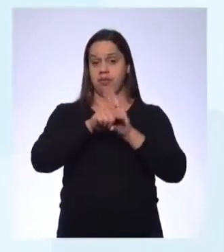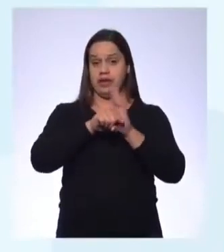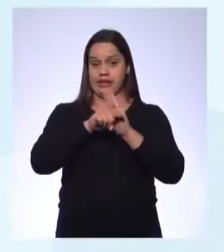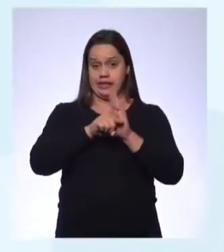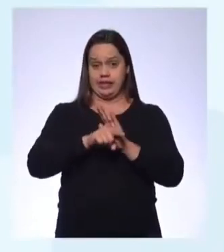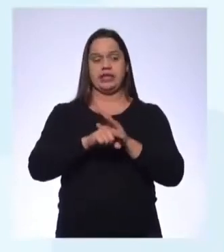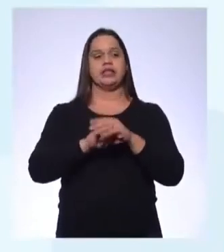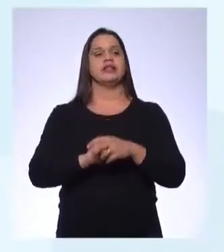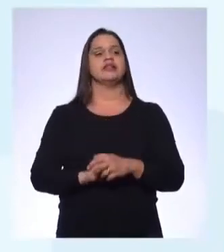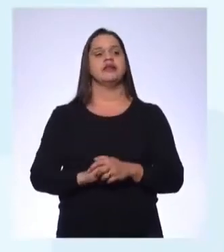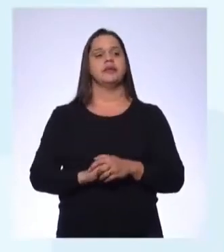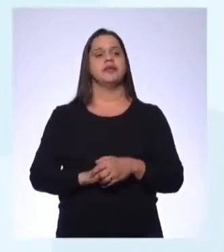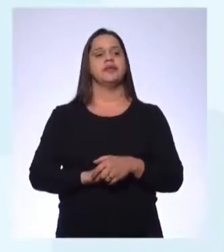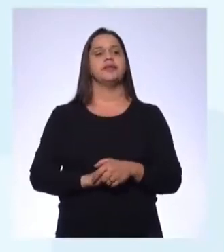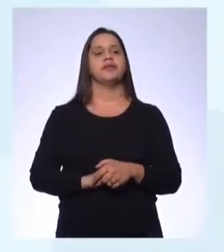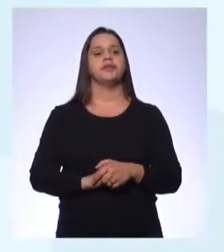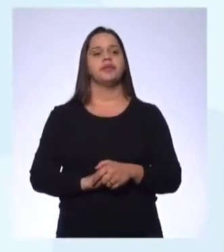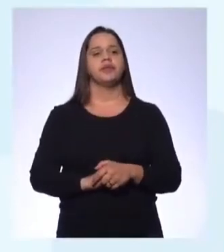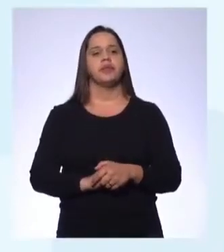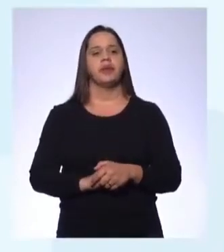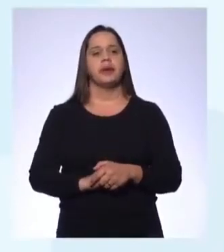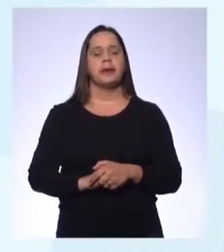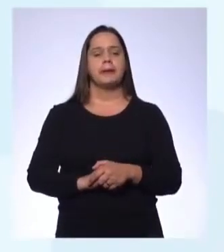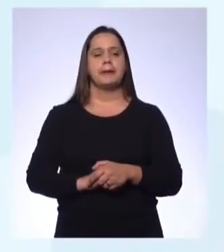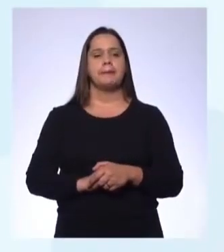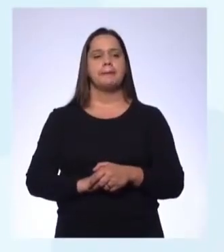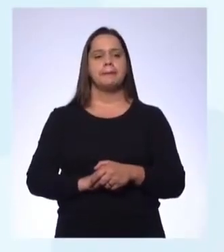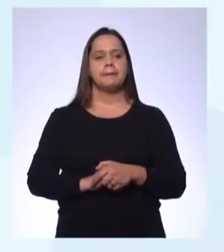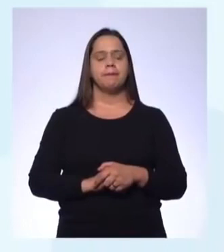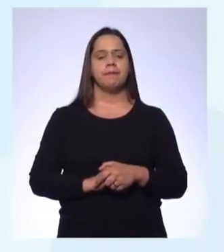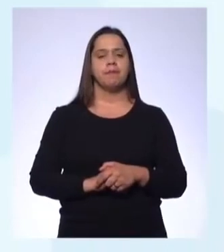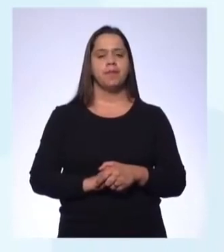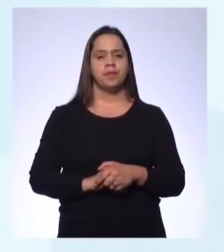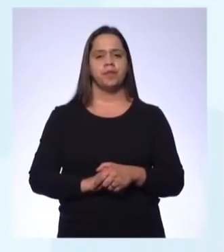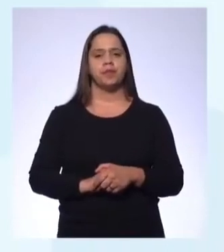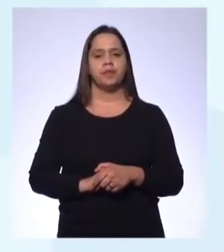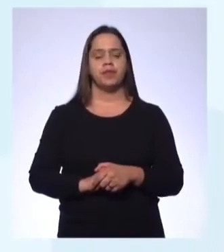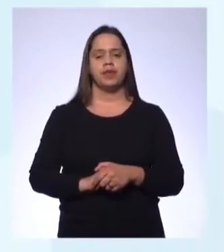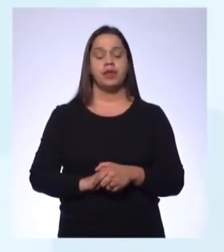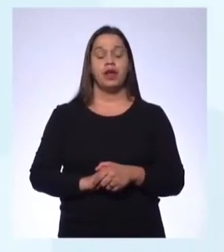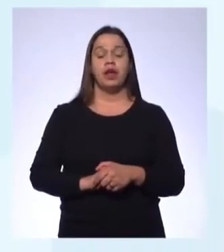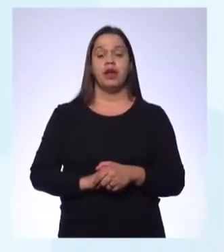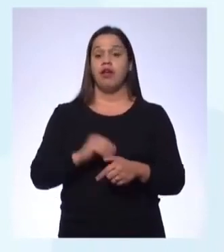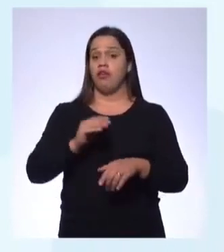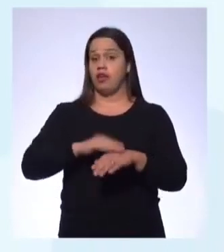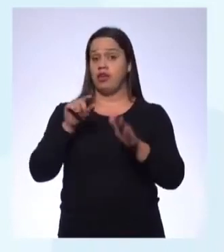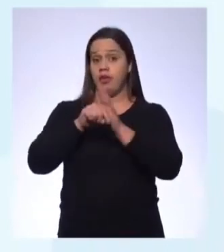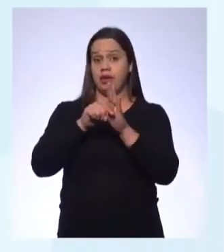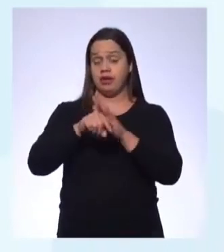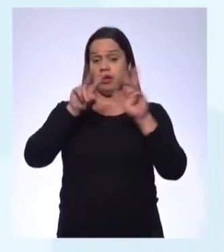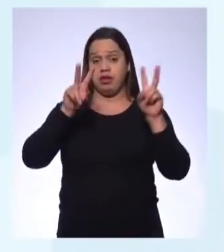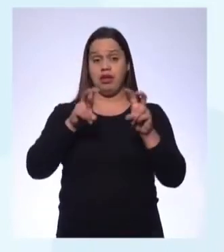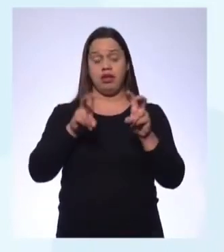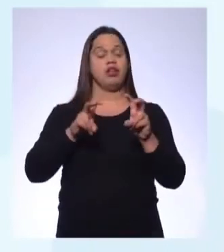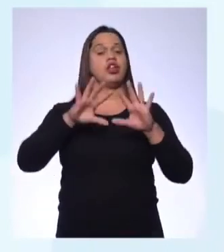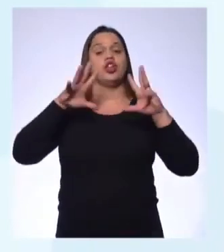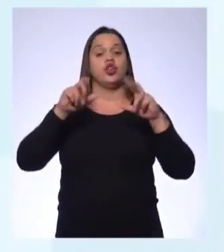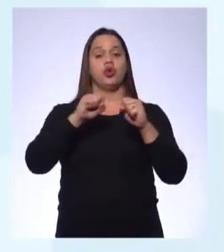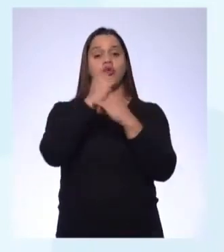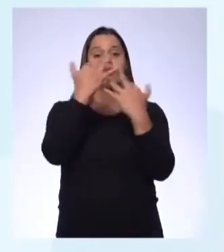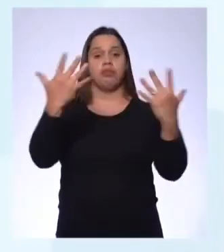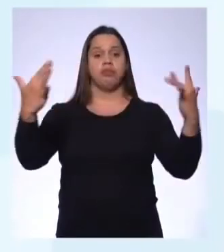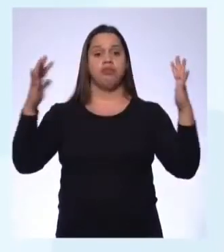research about some of the deadliest natural disasters in the world's history. Faça uma pesquisa sobre os desastres naturais